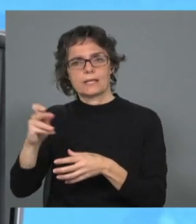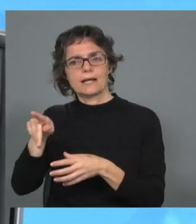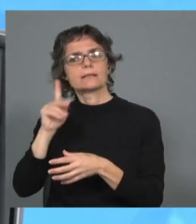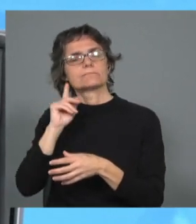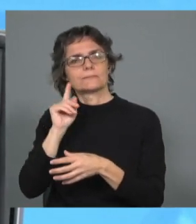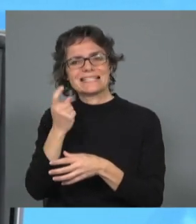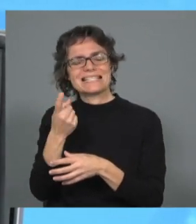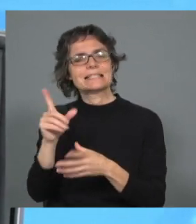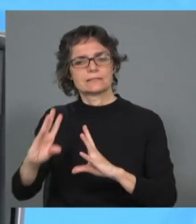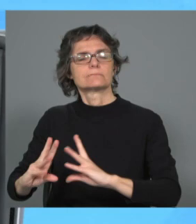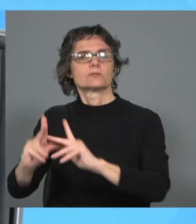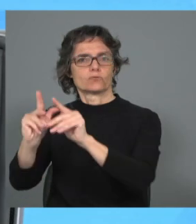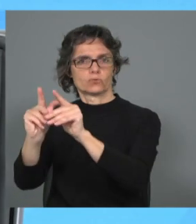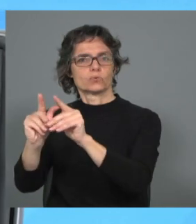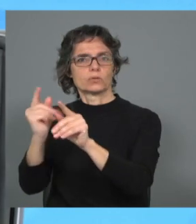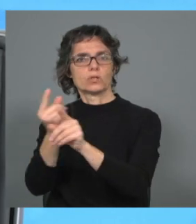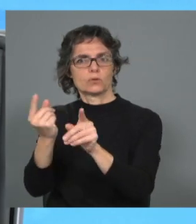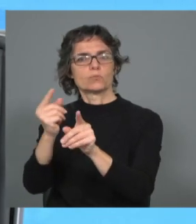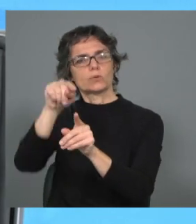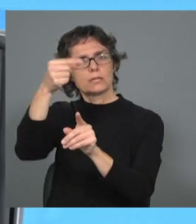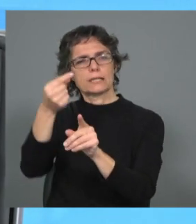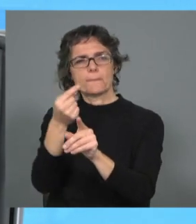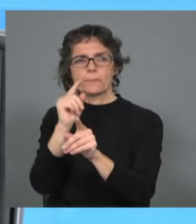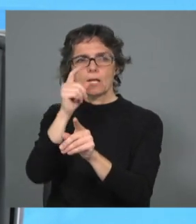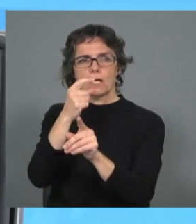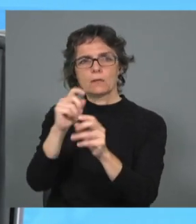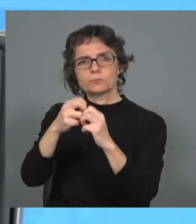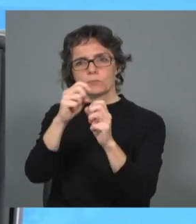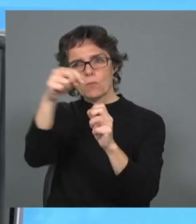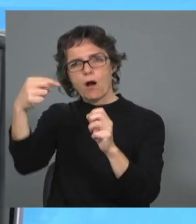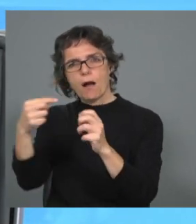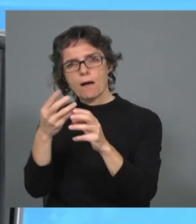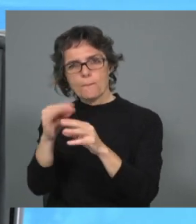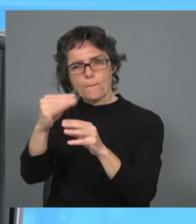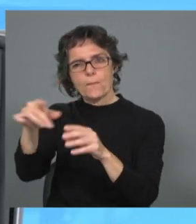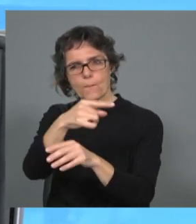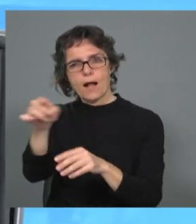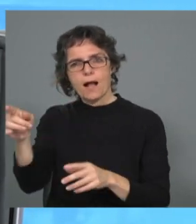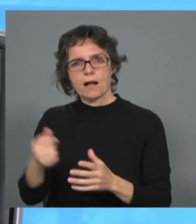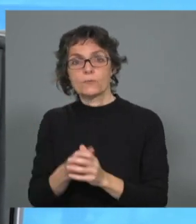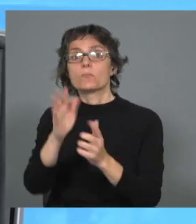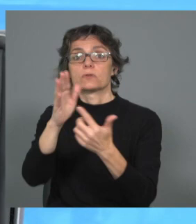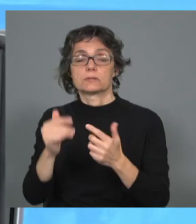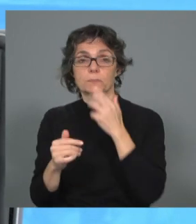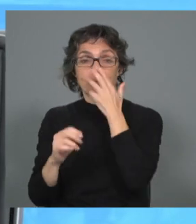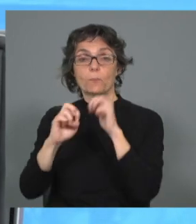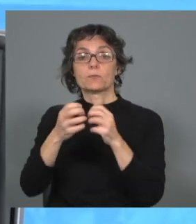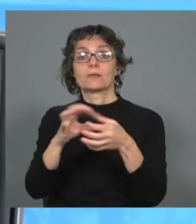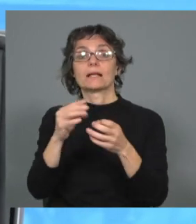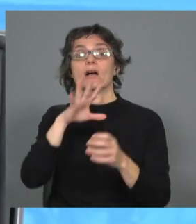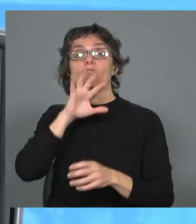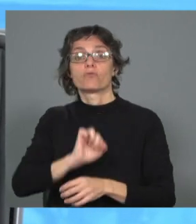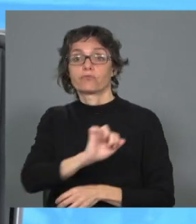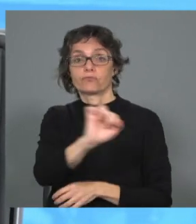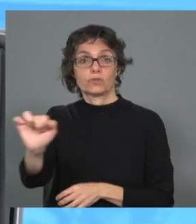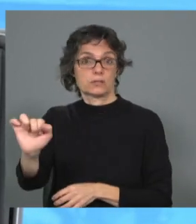outros problemas na vida dos recasados e das pessoas que procuram refazer a sua vida, como, por exemplo, a questão dos filhos, a